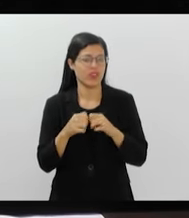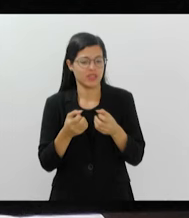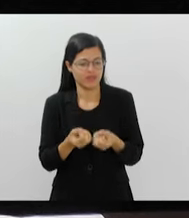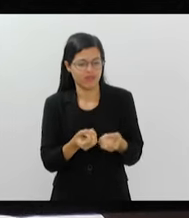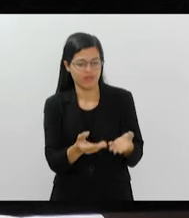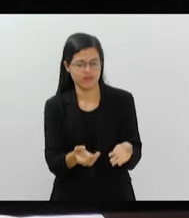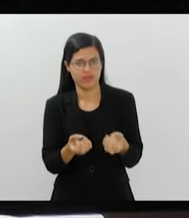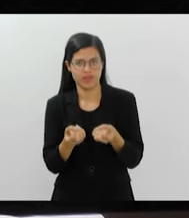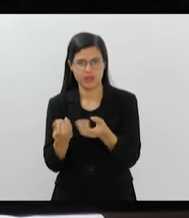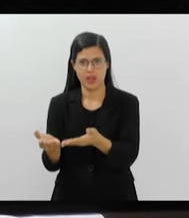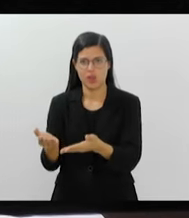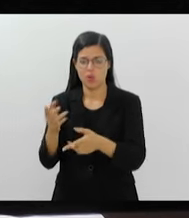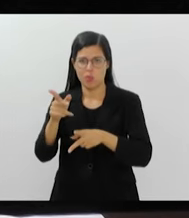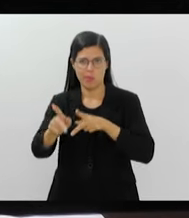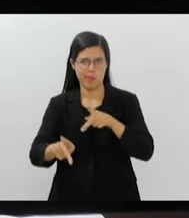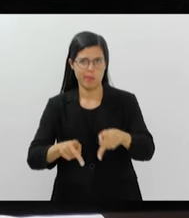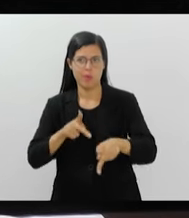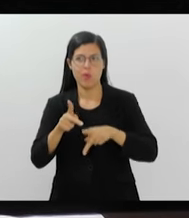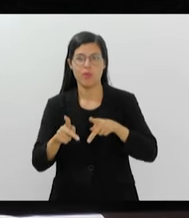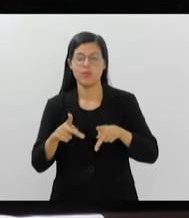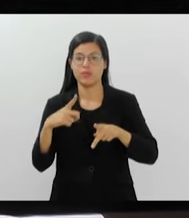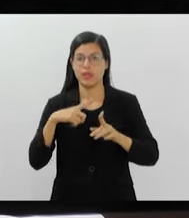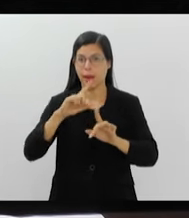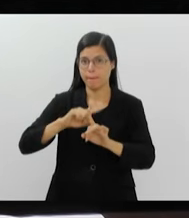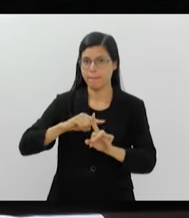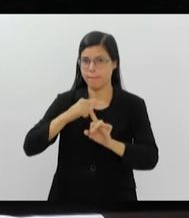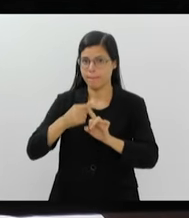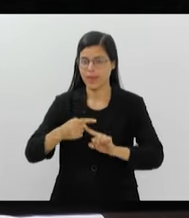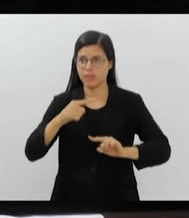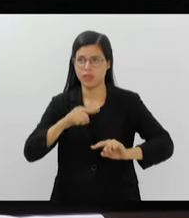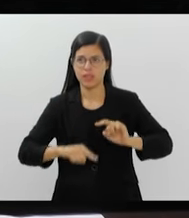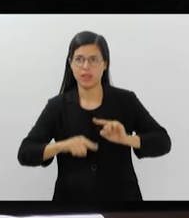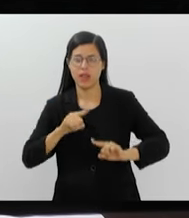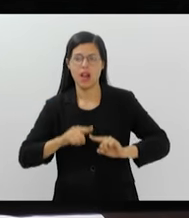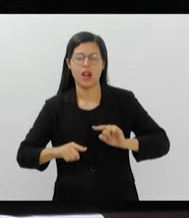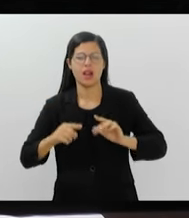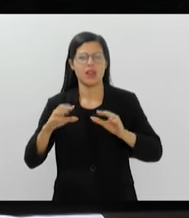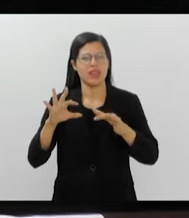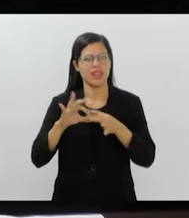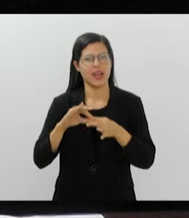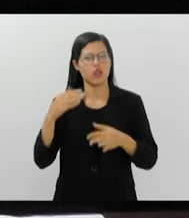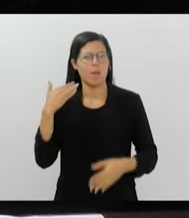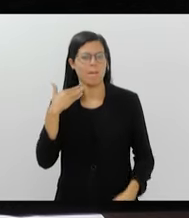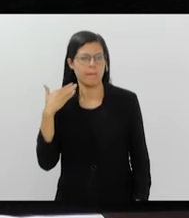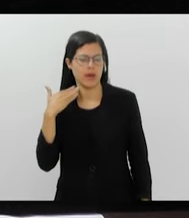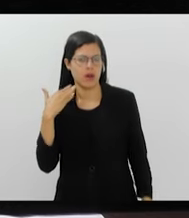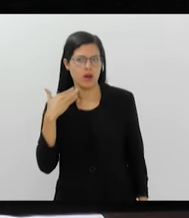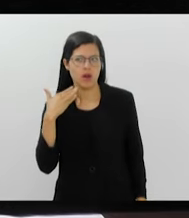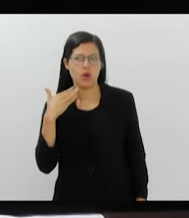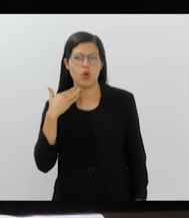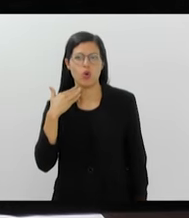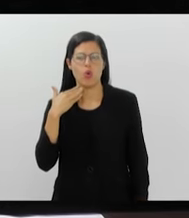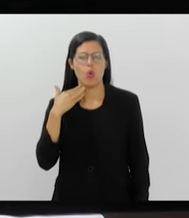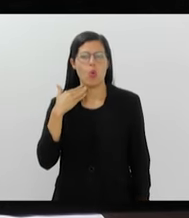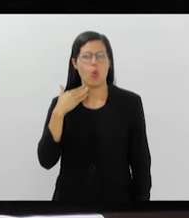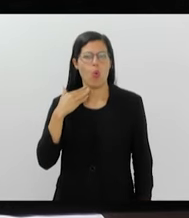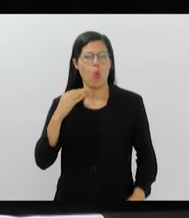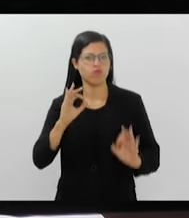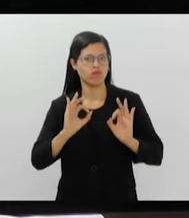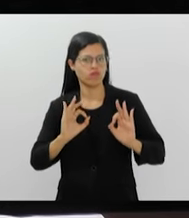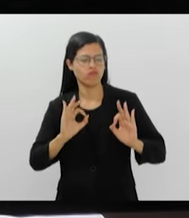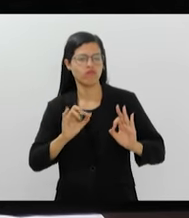população. Ou seja, você passa a ter mais equipamentos ligados a bancos de alto luxo, casas de grande